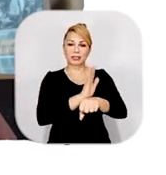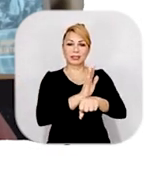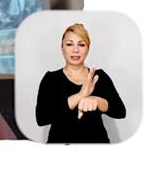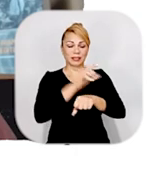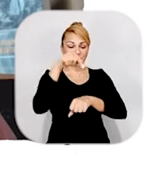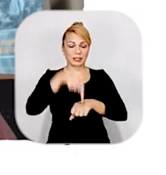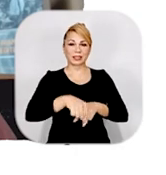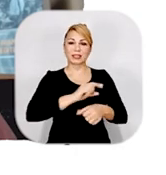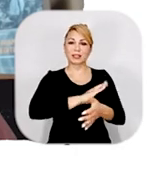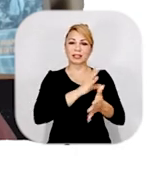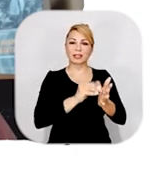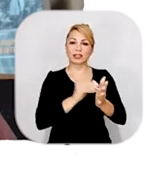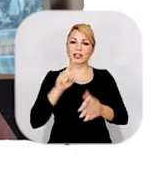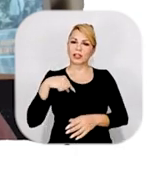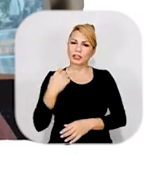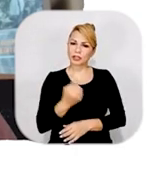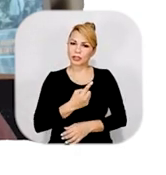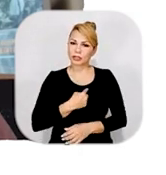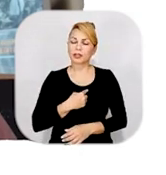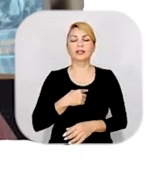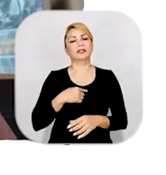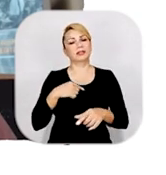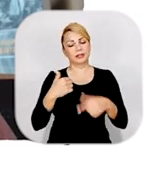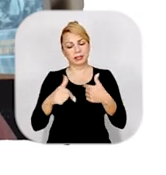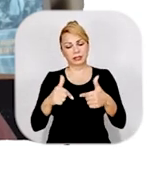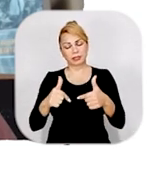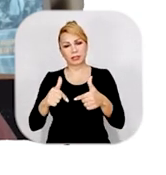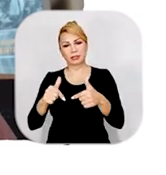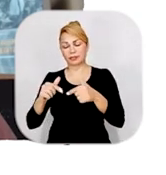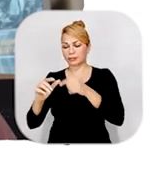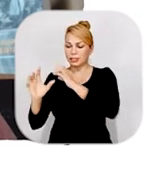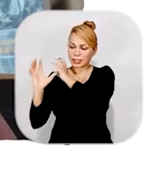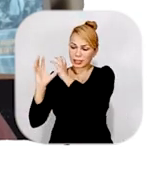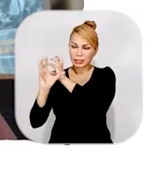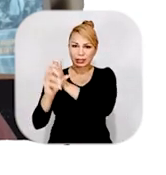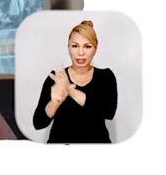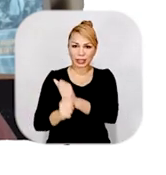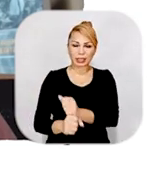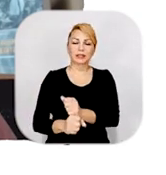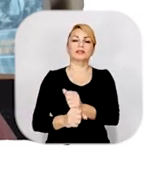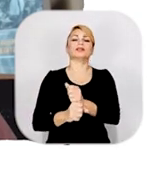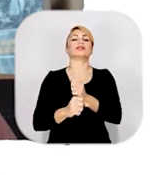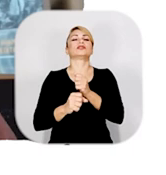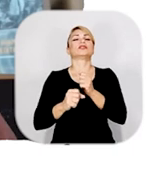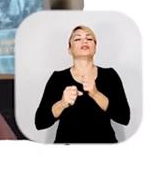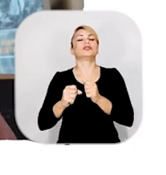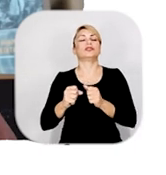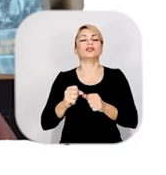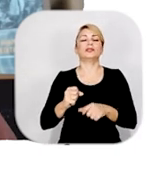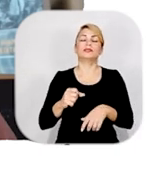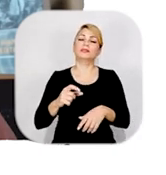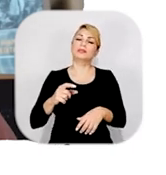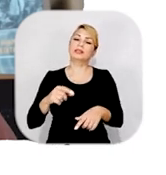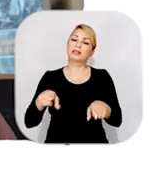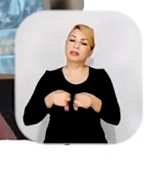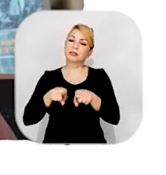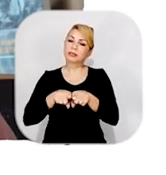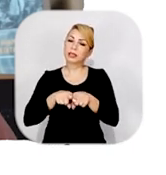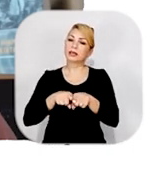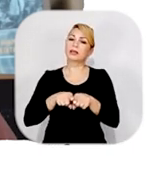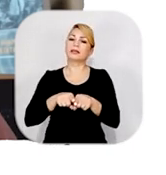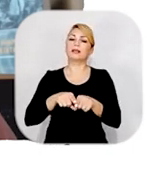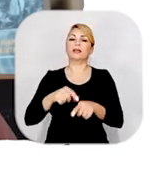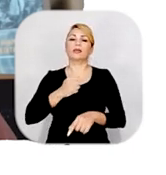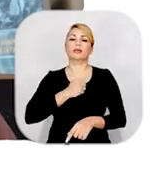de resgate de produções dessa região, inclusive com a imagem do Roquete Pinto, com imagens do